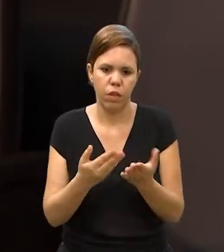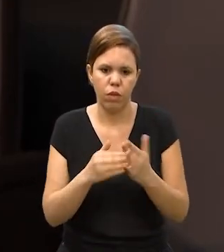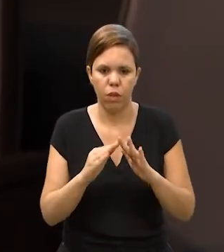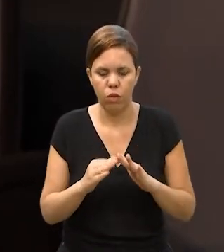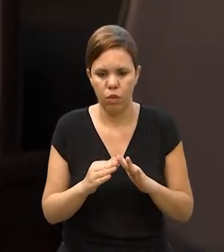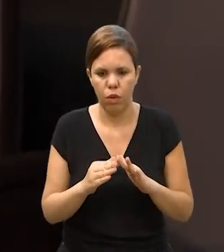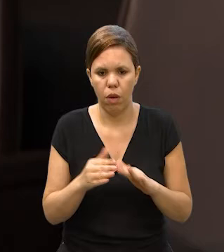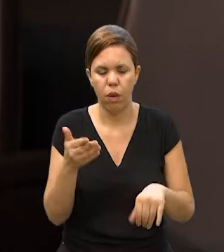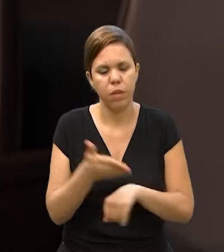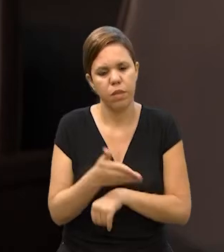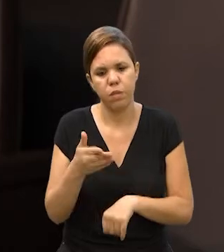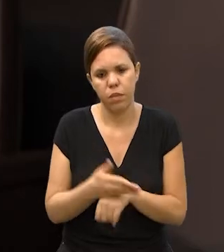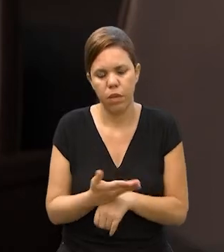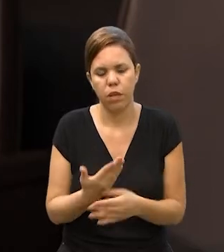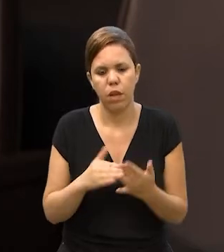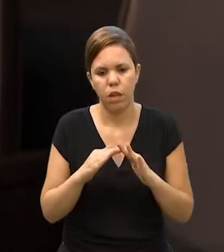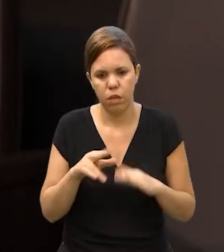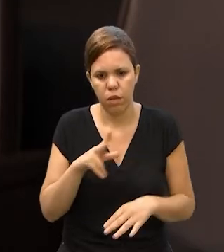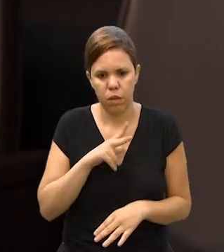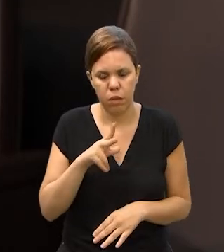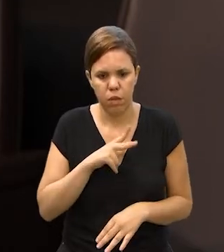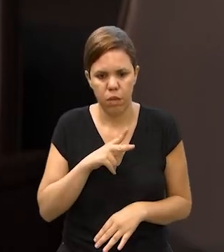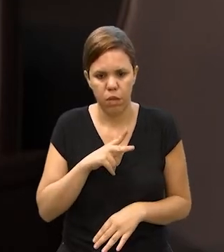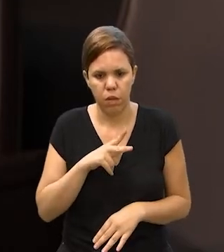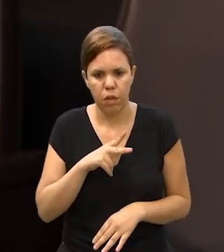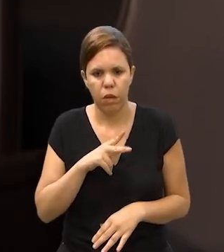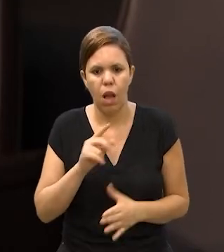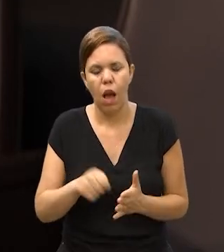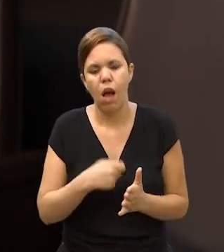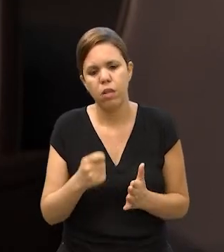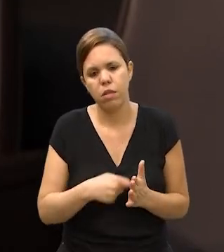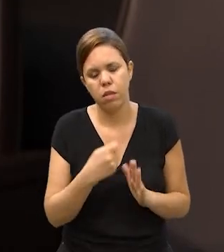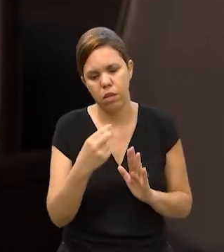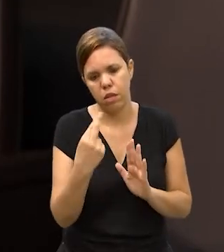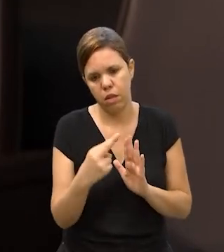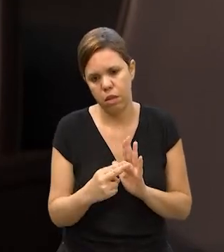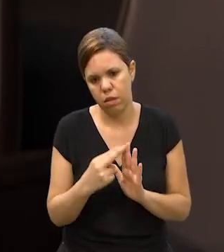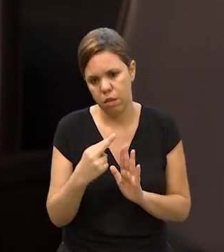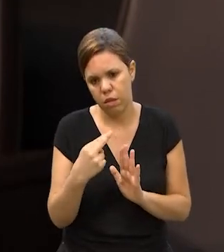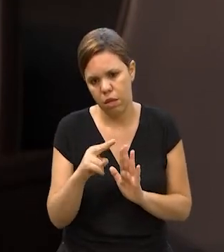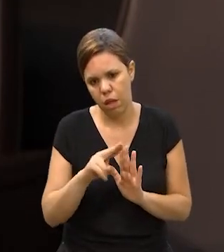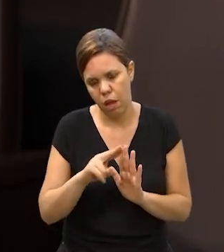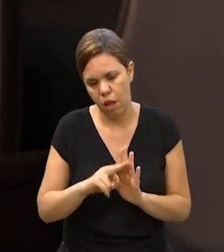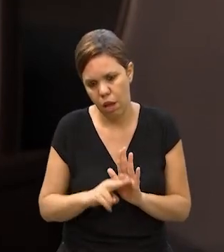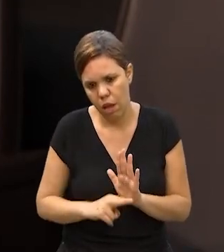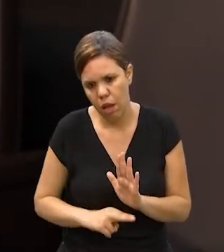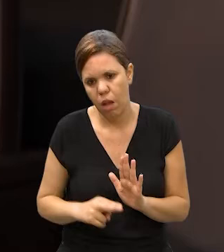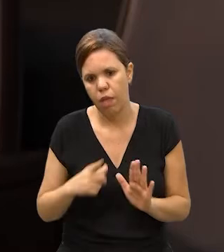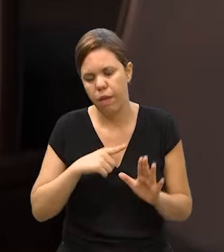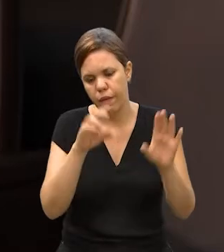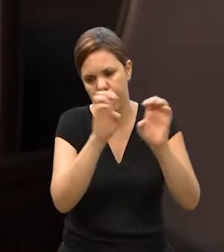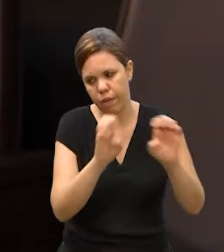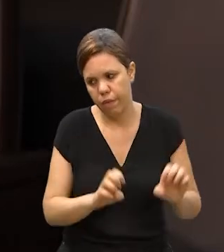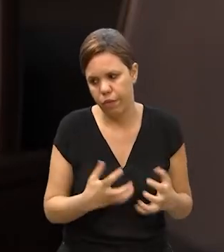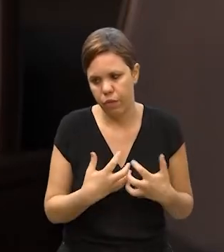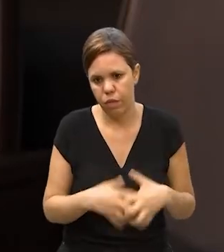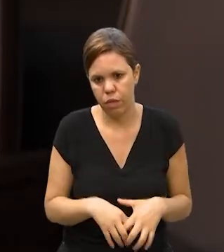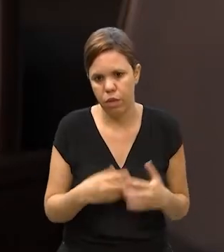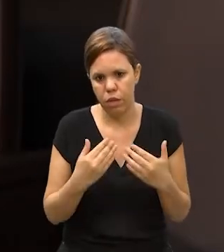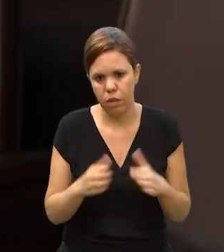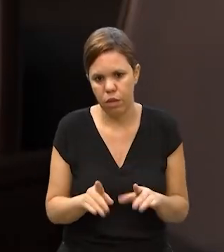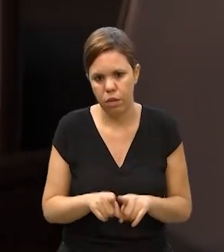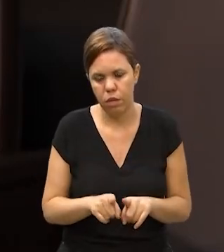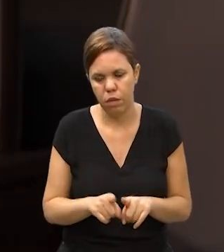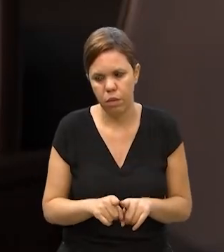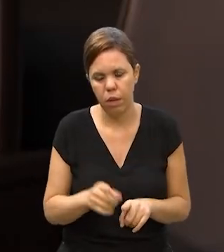criança desde que a escola particular ela siga alguns requisitos, né, de alvará de funcionamento, que tem uma estrutura, para justamente